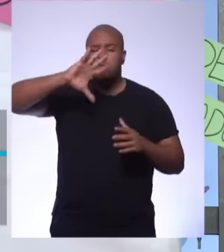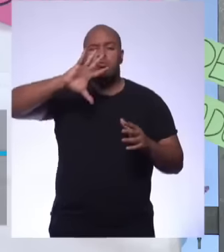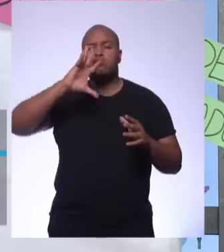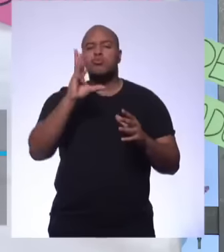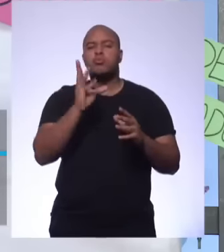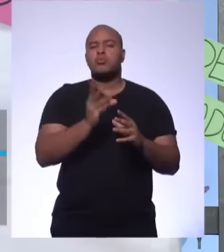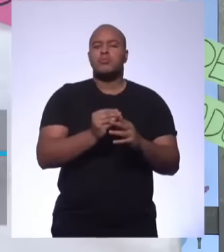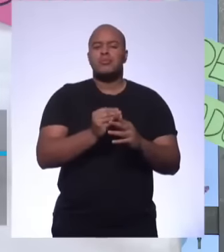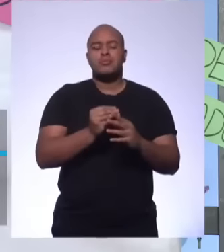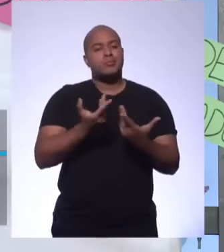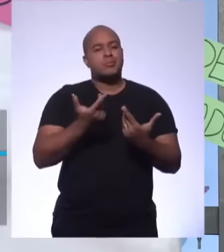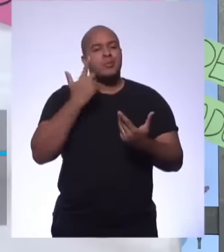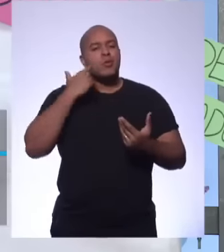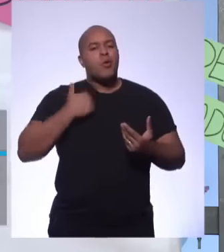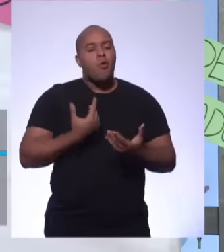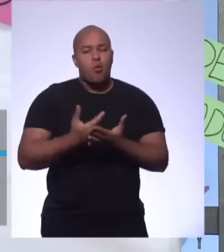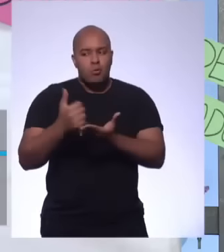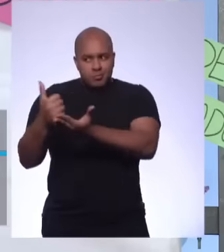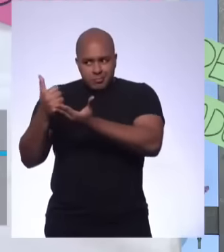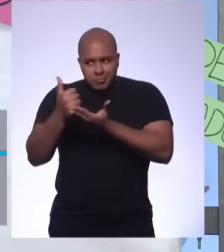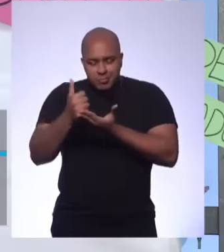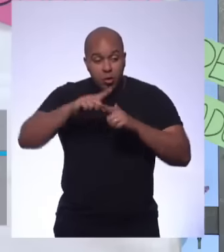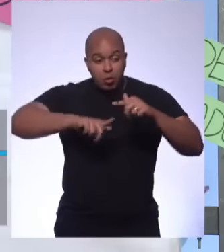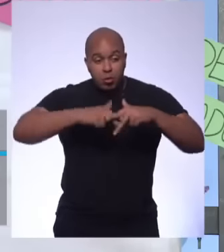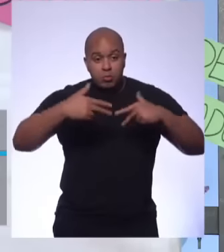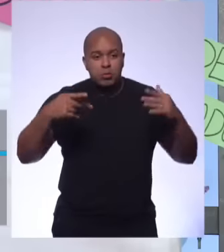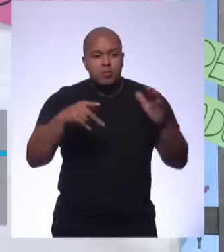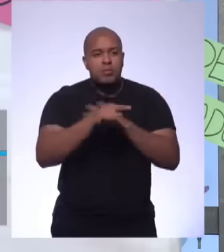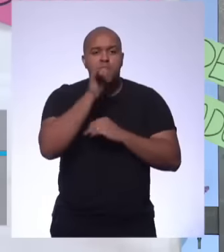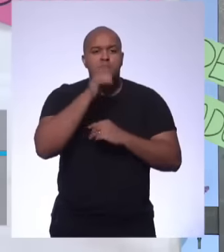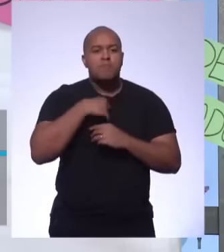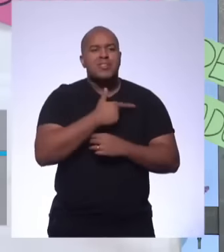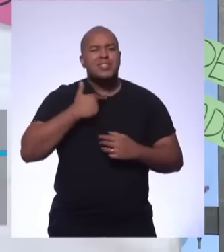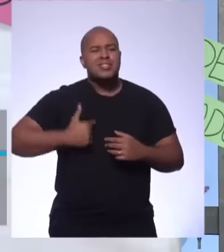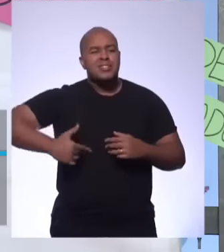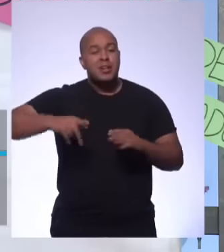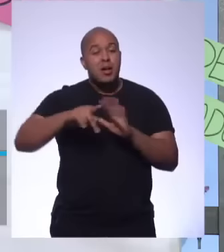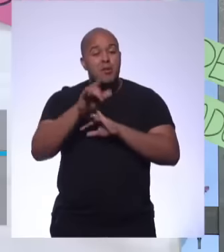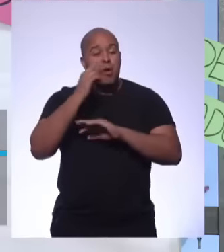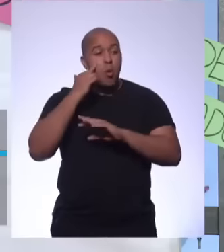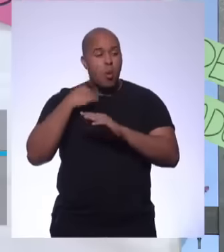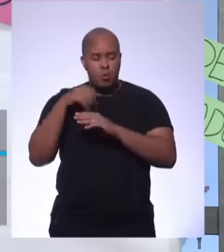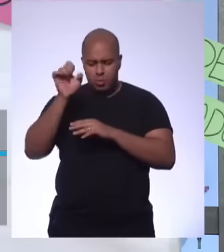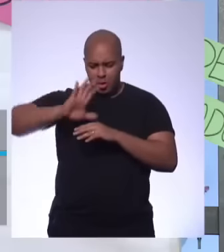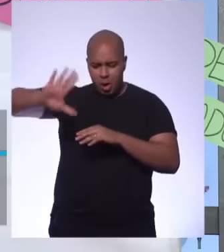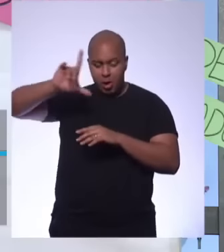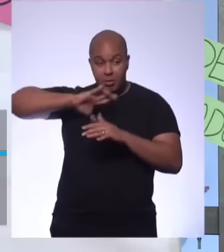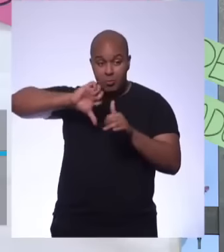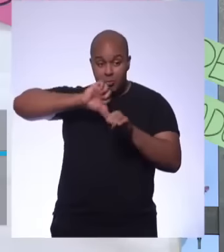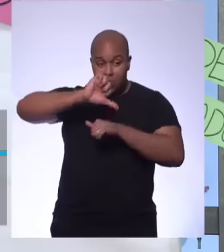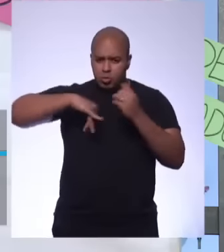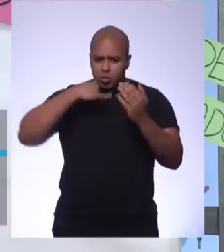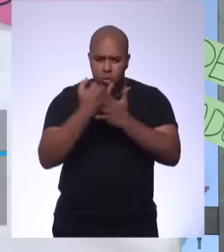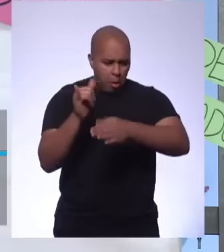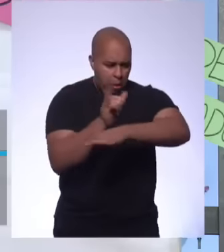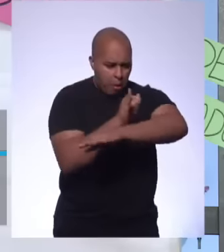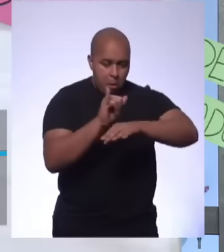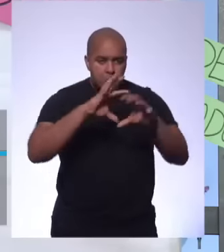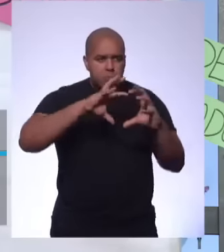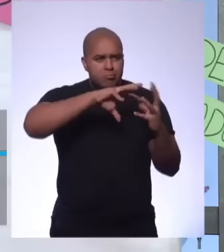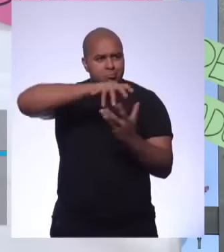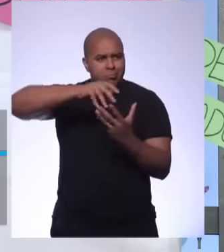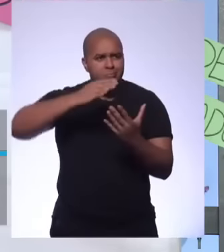gente, ó, o fato de um mercador trazer um produto por exemplo, da China para a Europa, vai mudar toda a estrutura do mundo que nós conhecemos